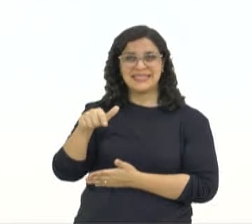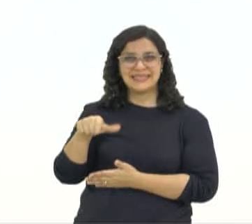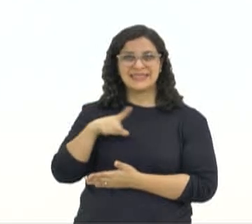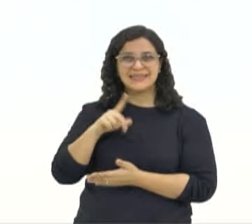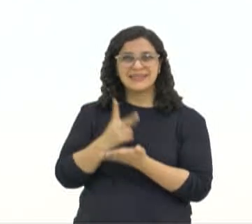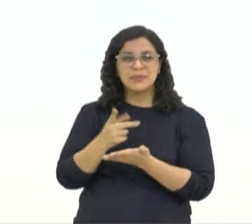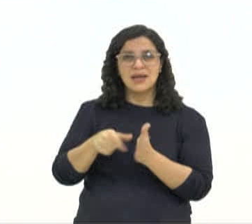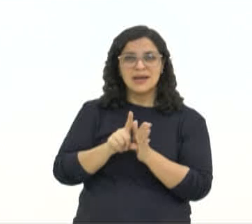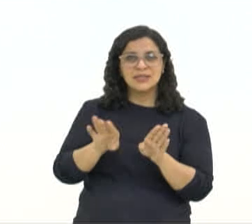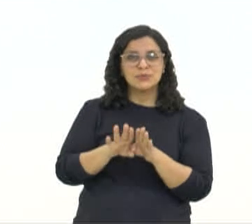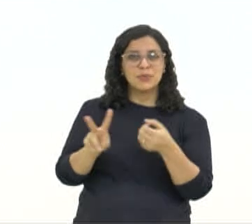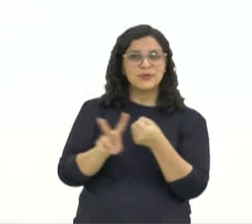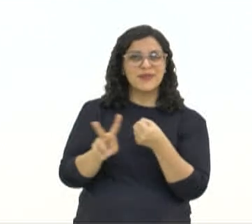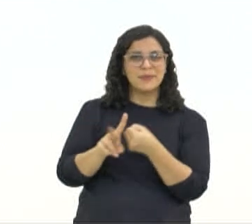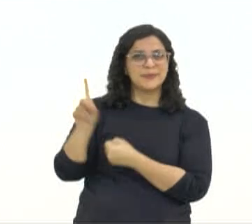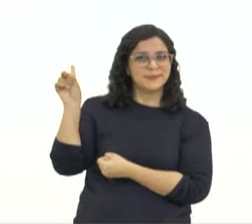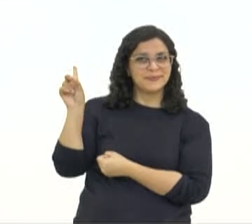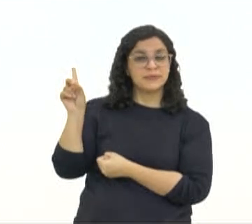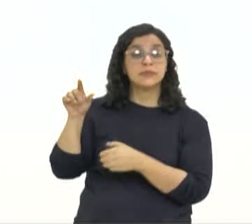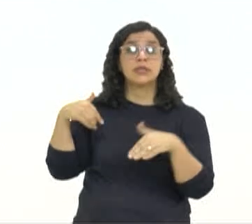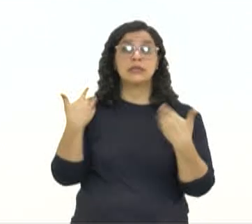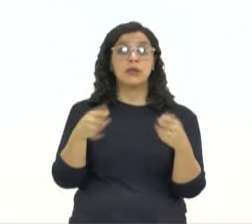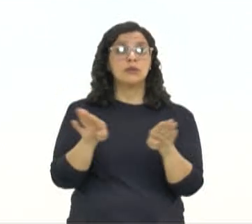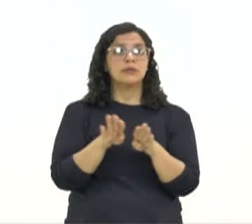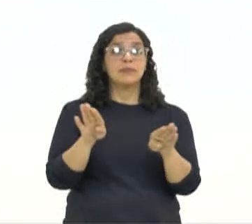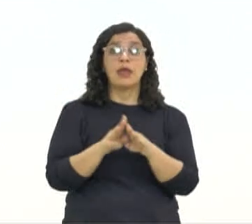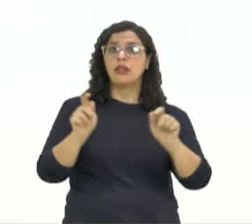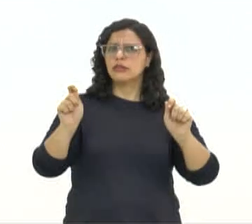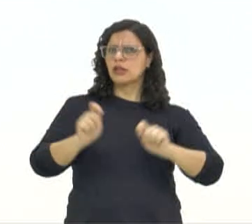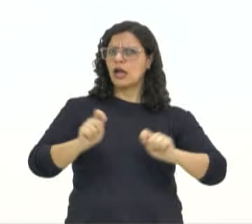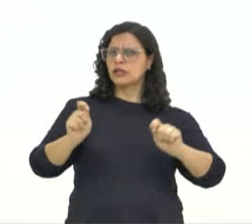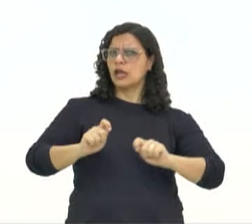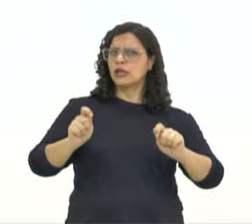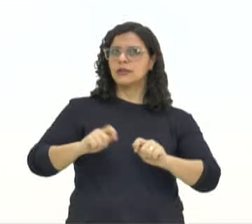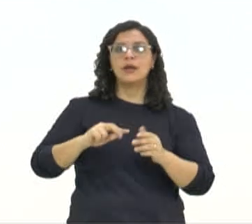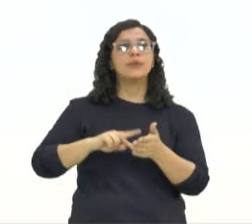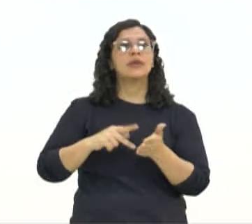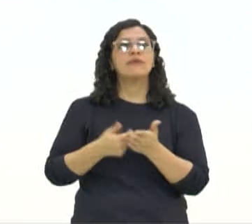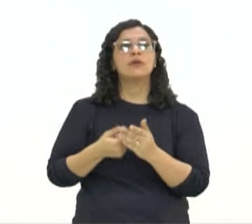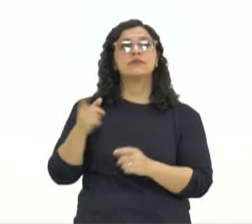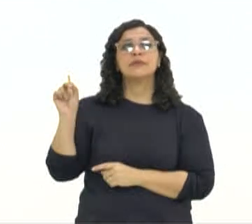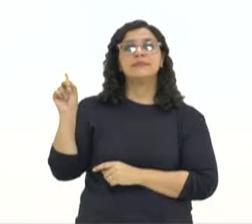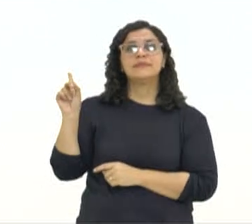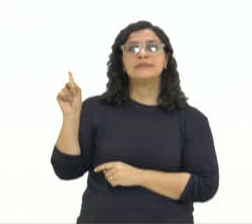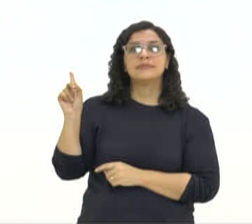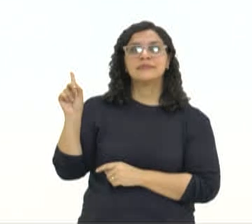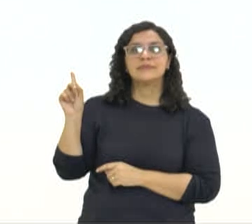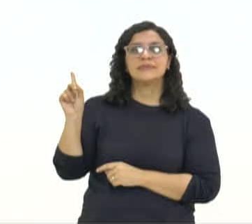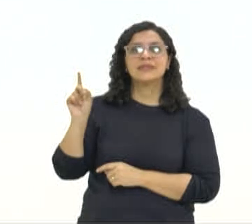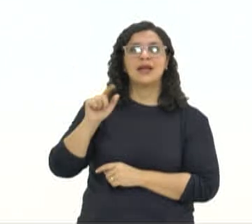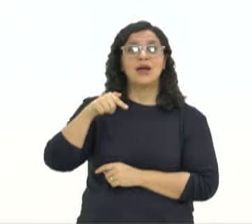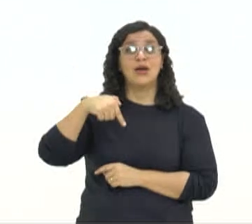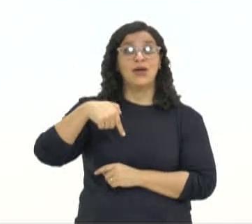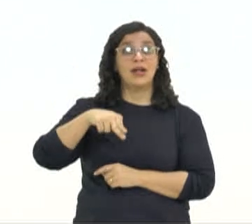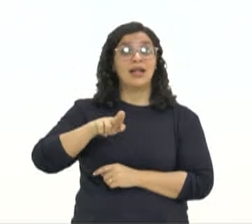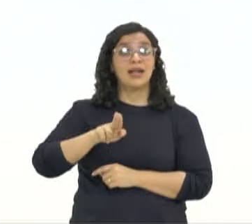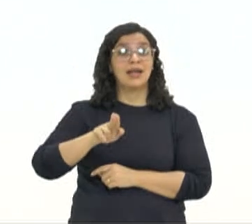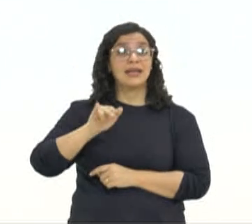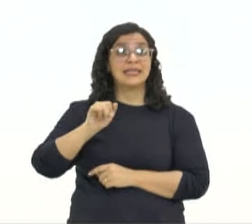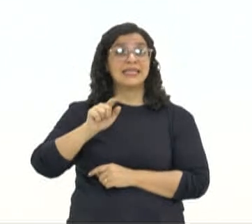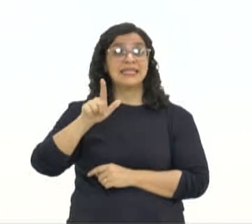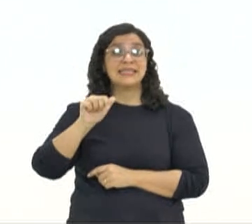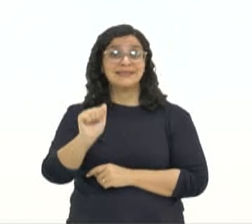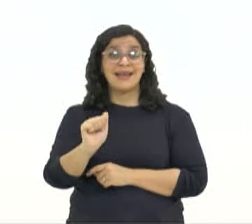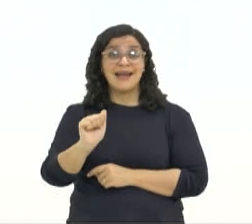palavrinha antes do subjuntivo. Para expressar possibilidade, quizá eu consiga vários seguidores em minha rede